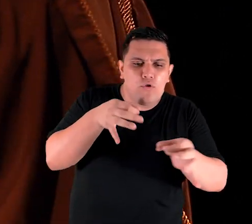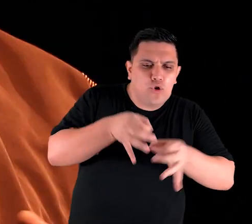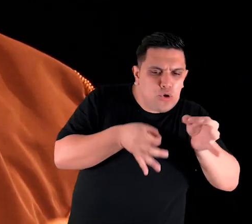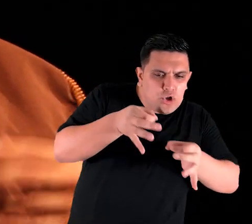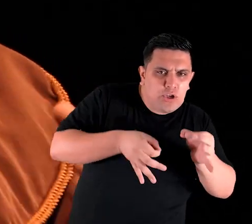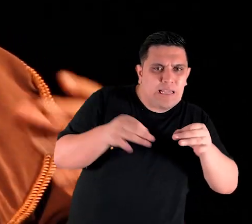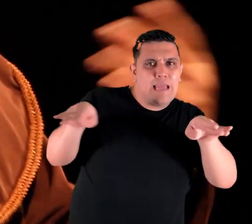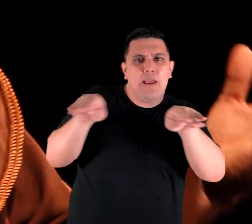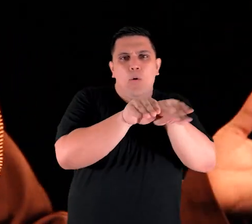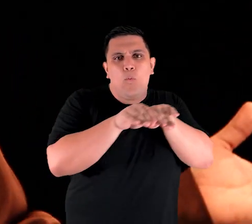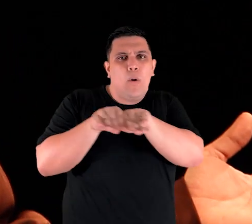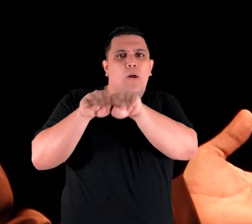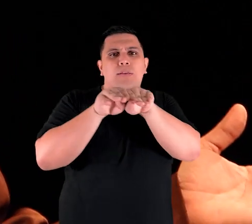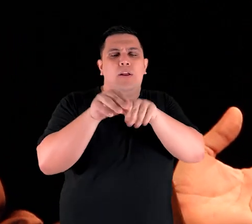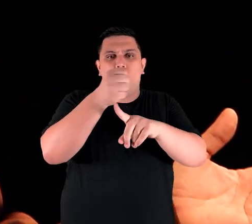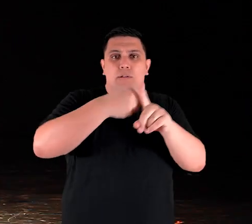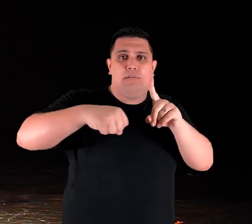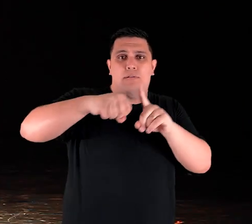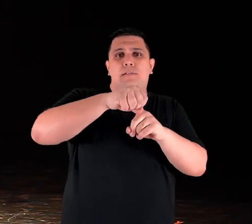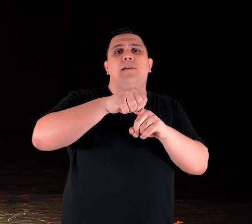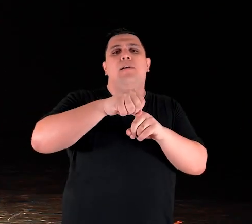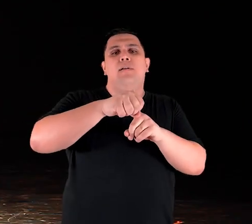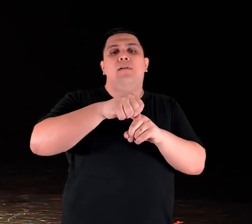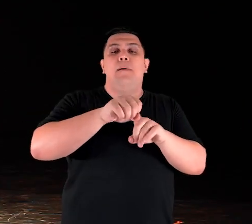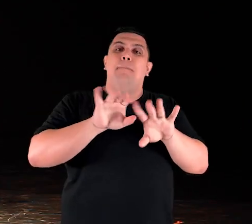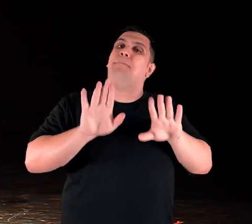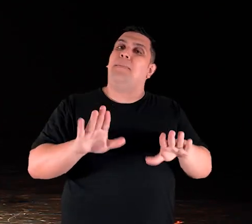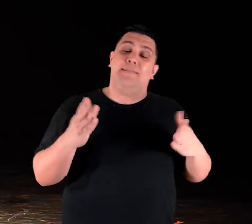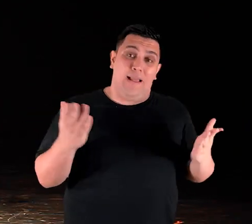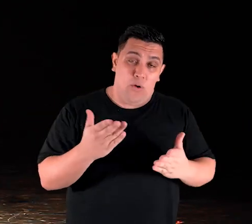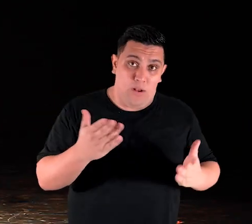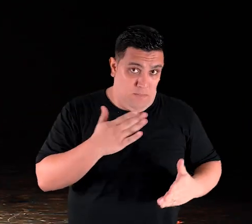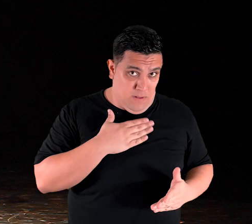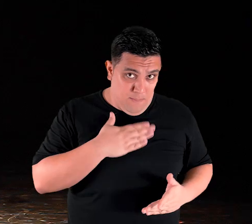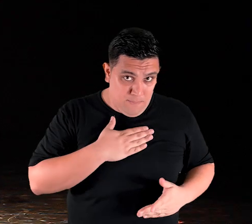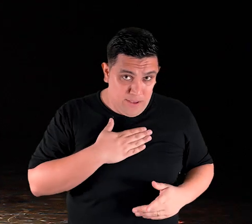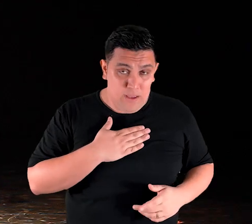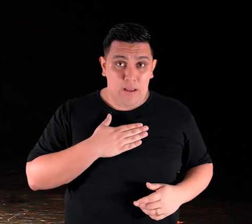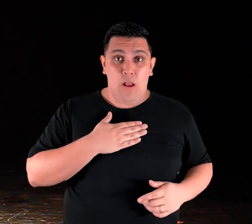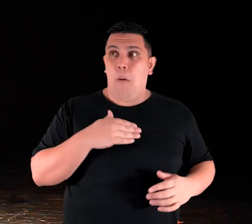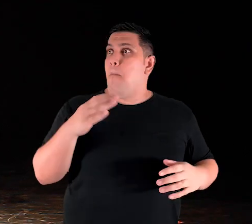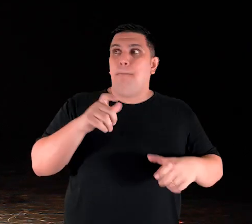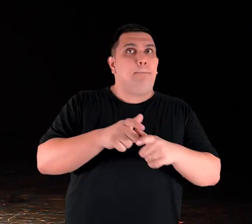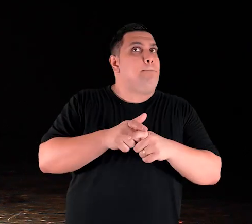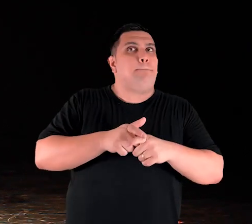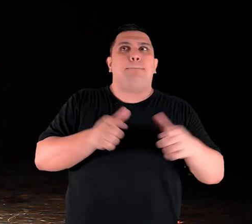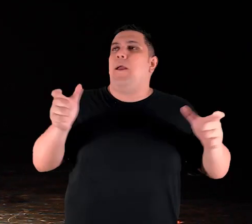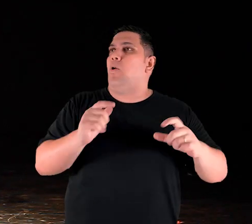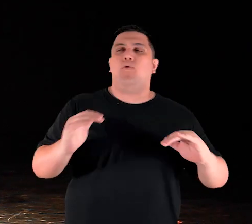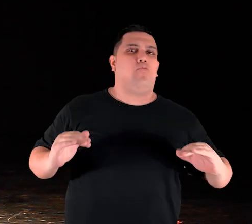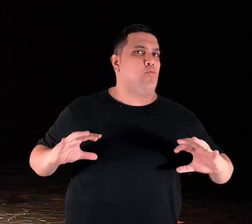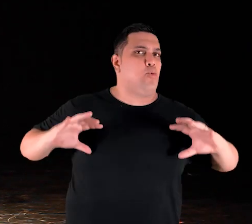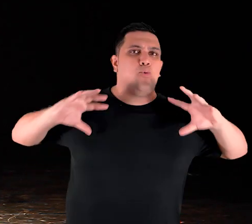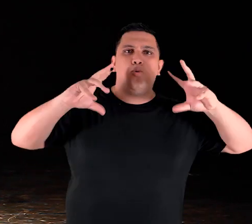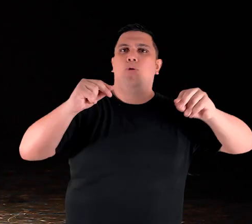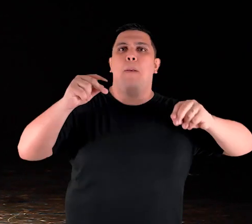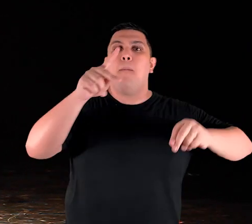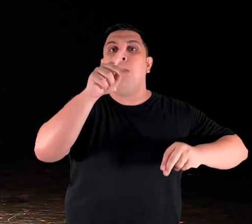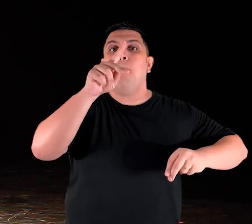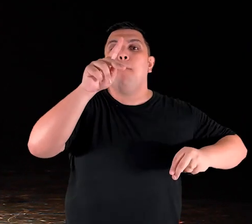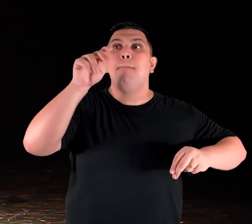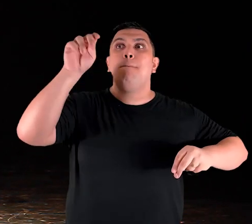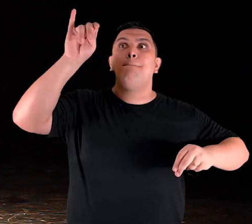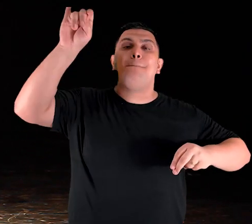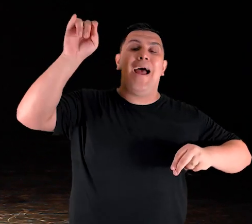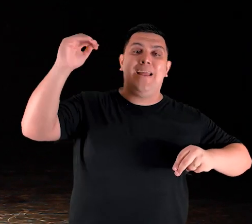igualdade social em algum nível. Agora, para mim, o maior de todos, o pai do